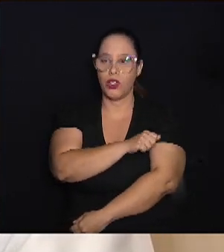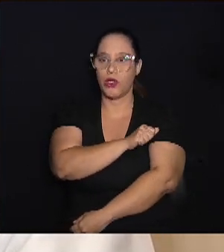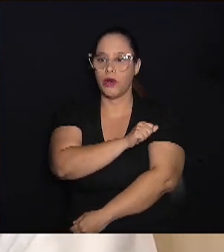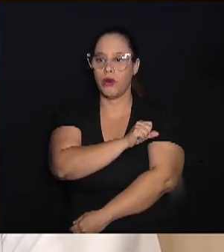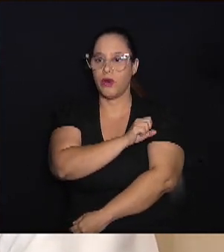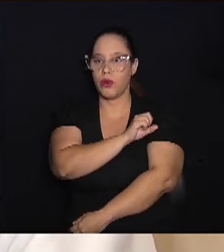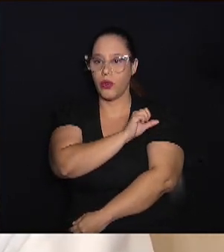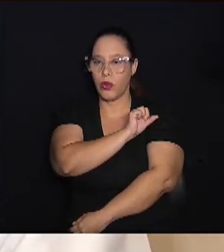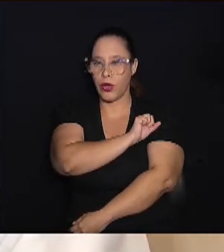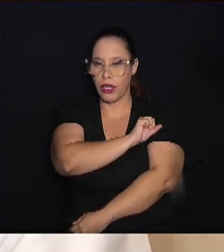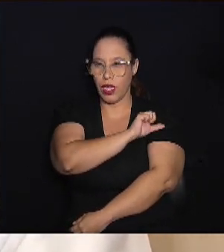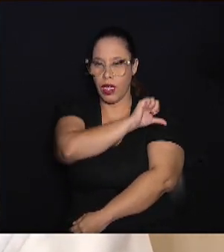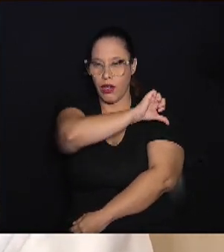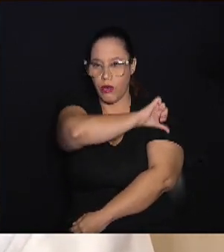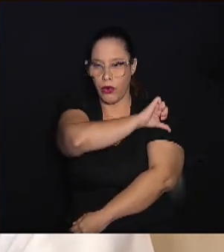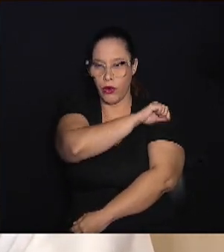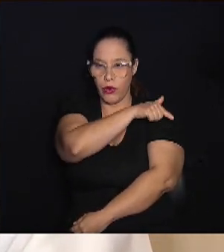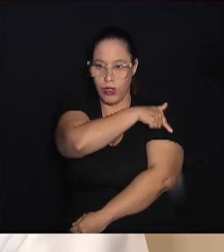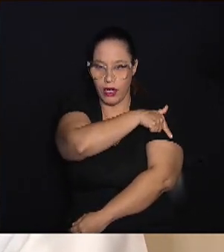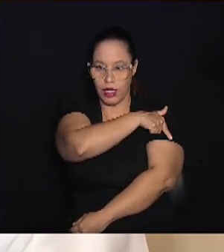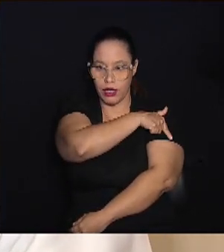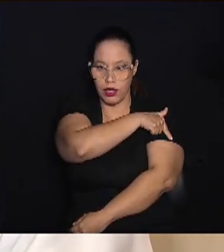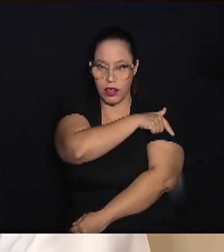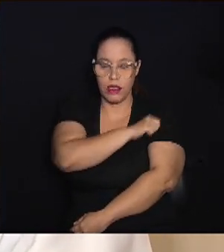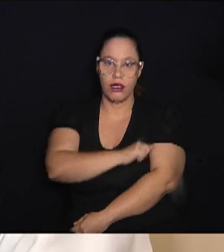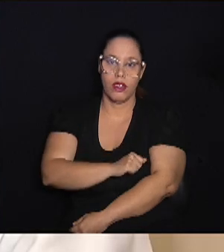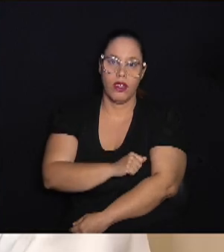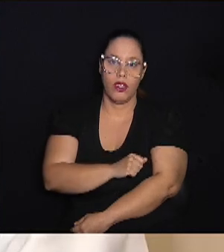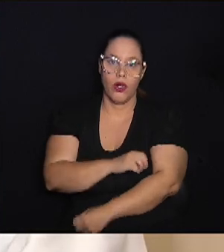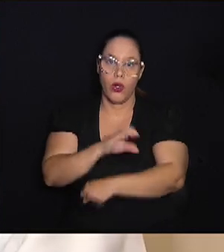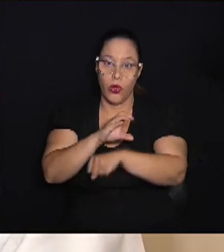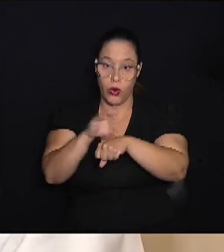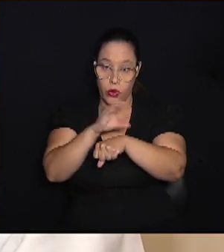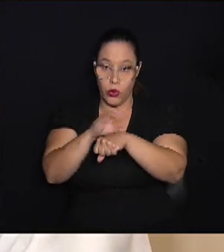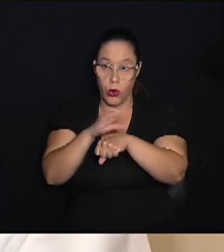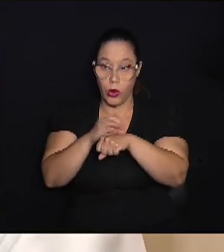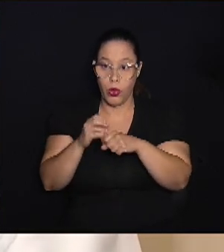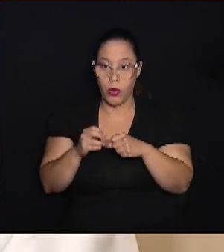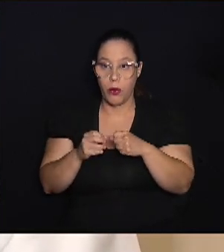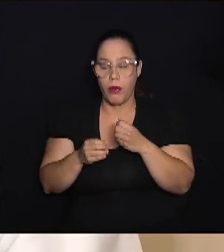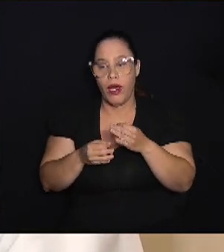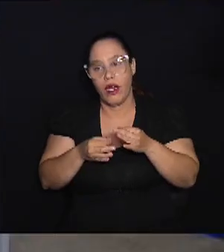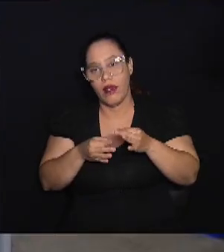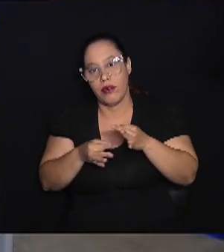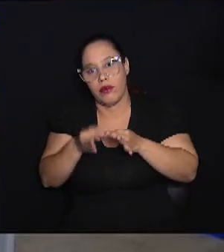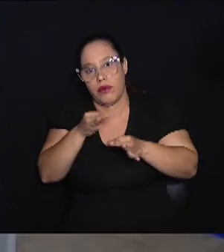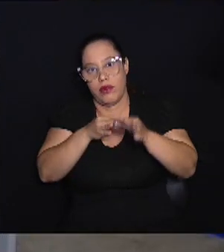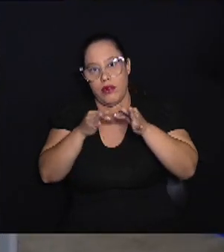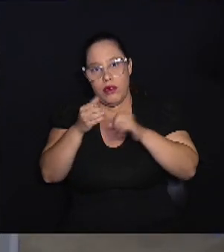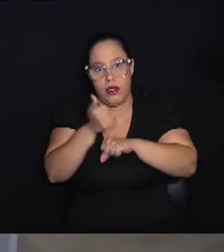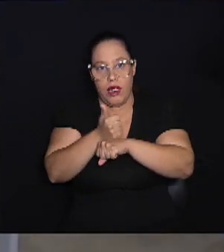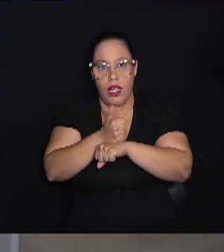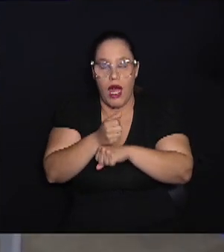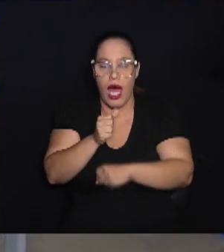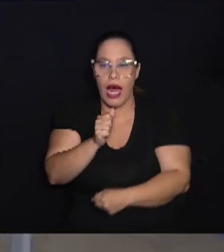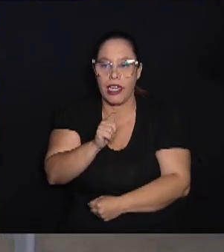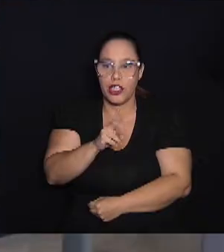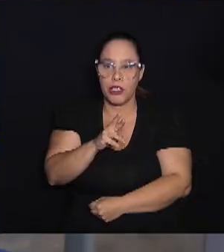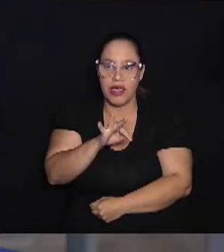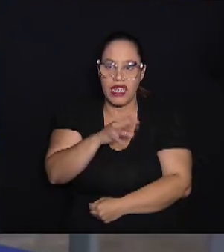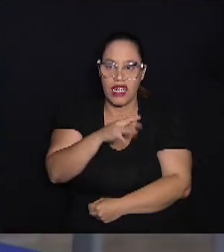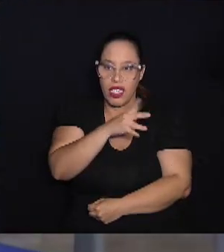também, esse ano aqui, começamos também a atender o curso profissionalizante de administração. Então, eu acho que